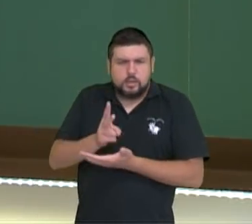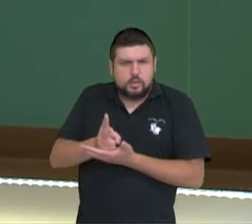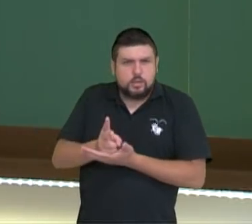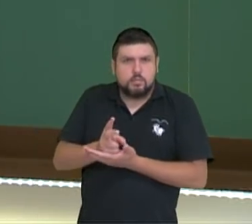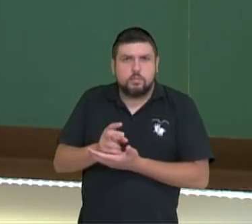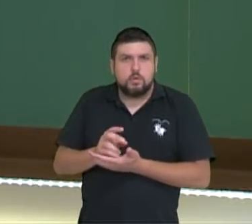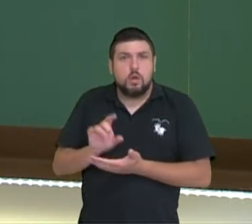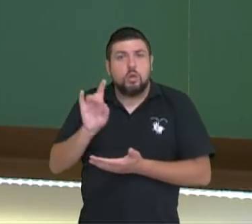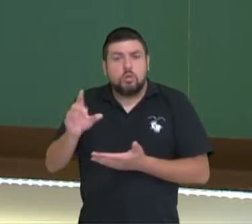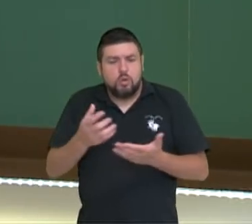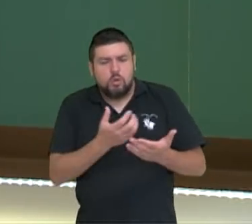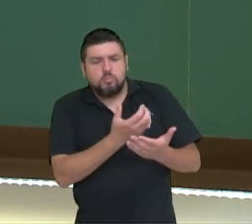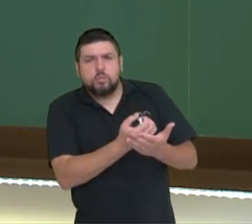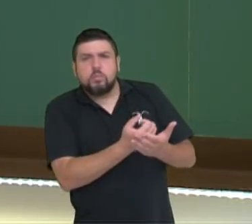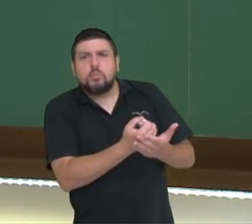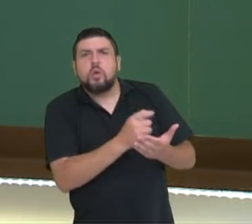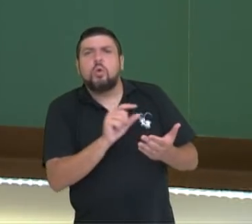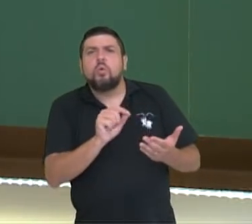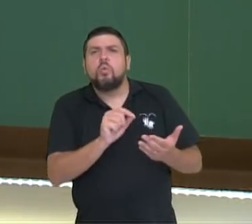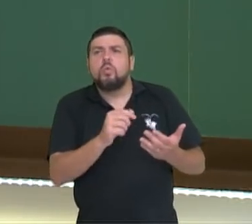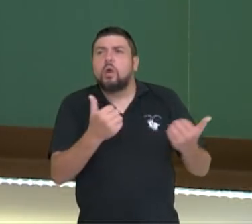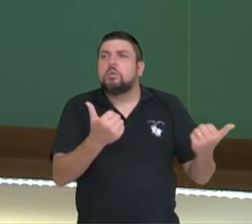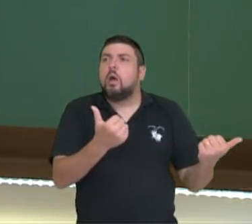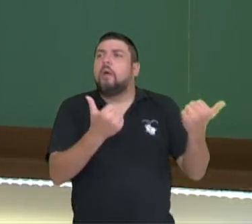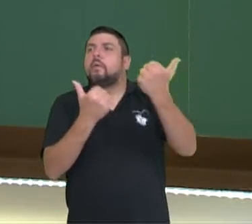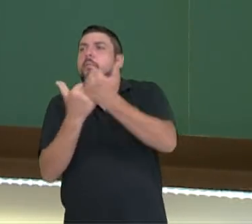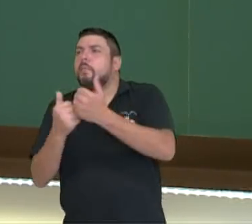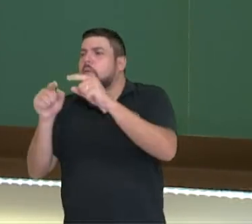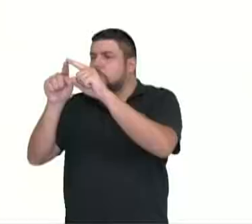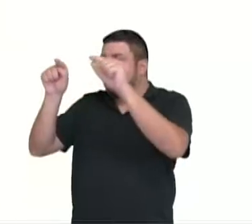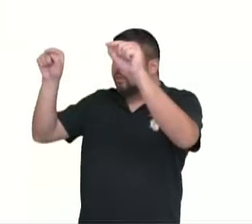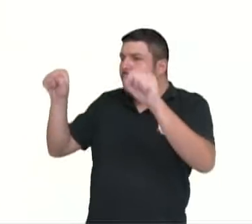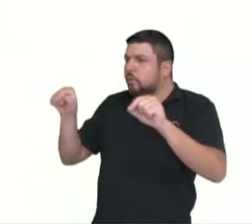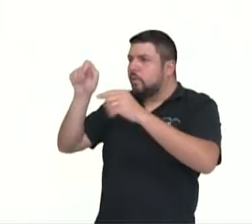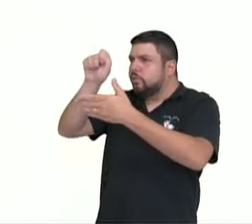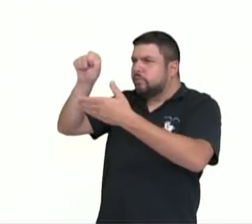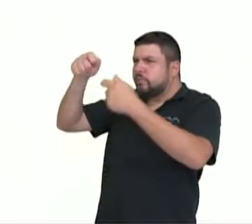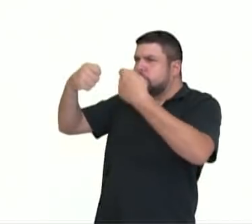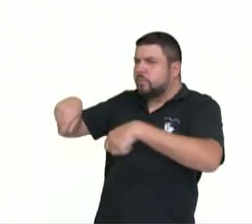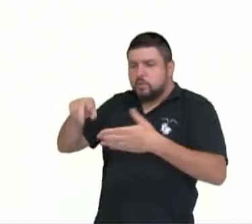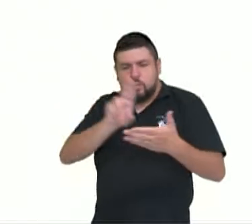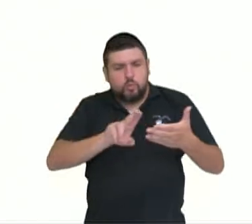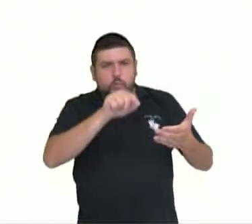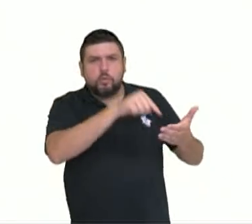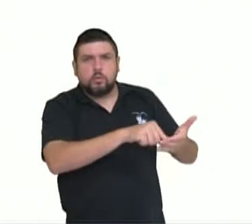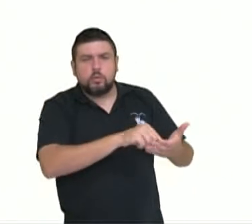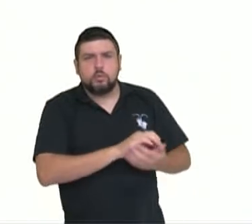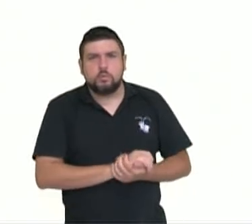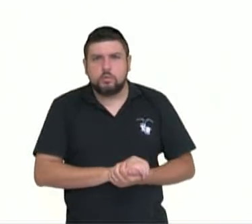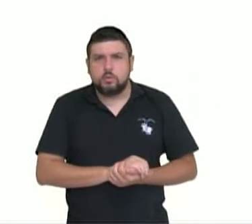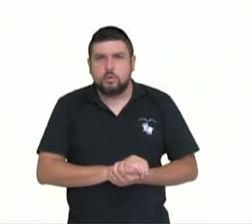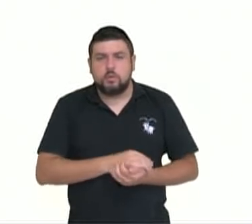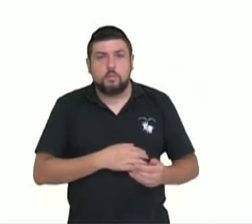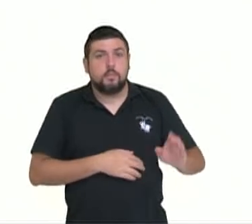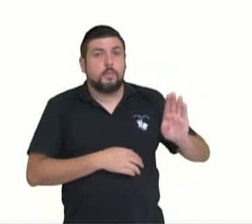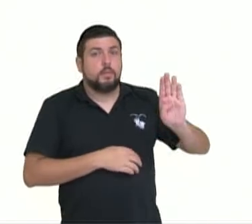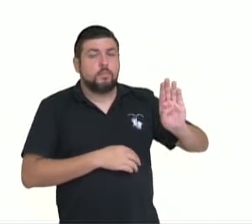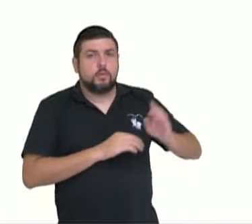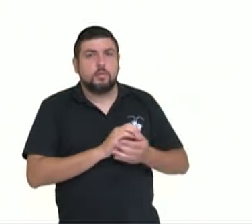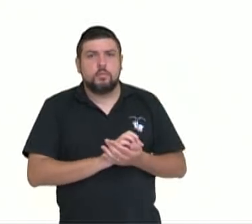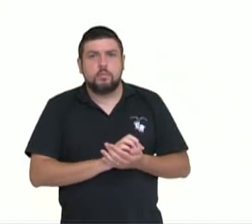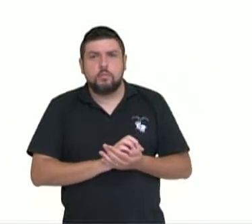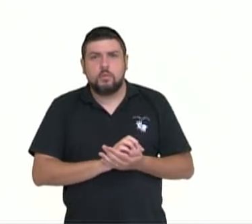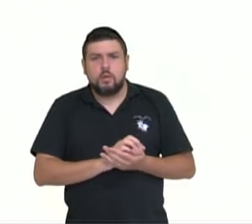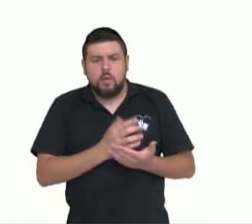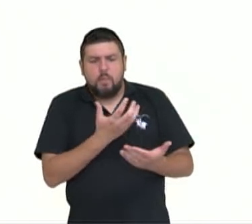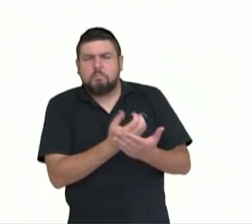o aplicativo substituir o quadro e o giz, por exemplo. B. O uso de qualquer aplicativo deve ser sempre